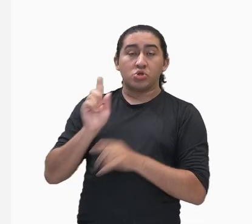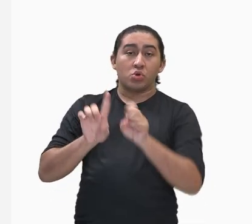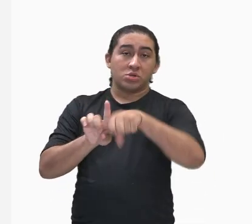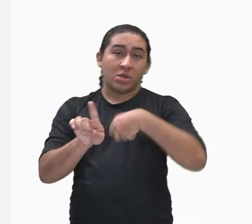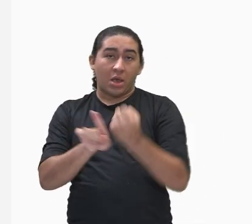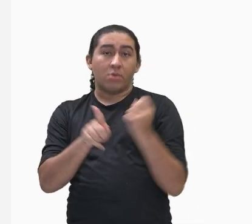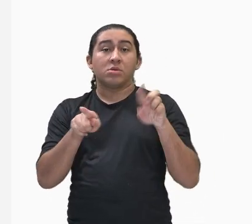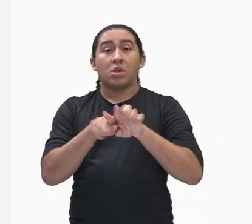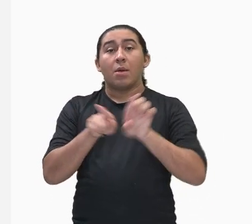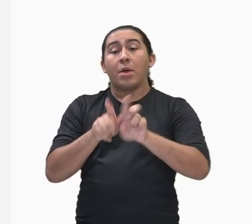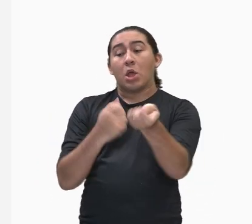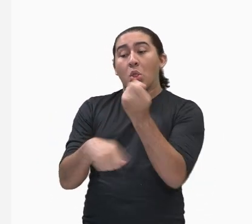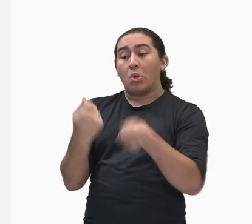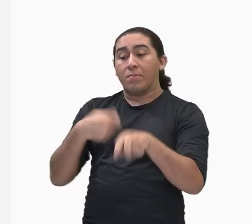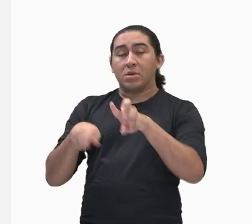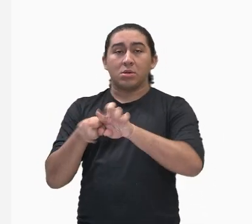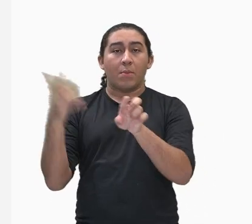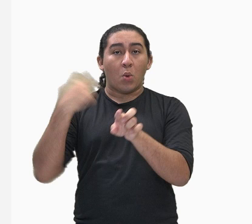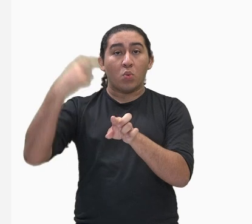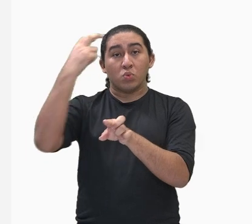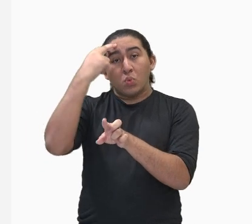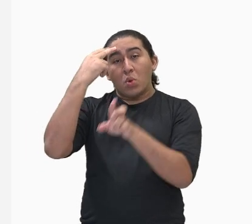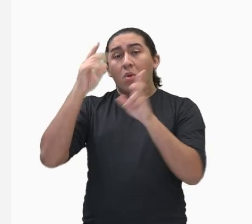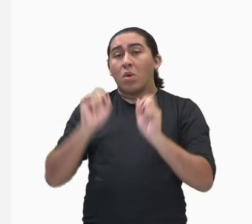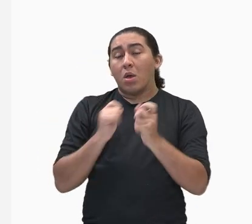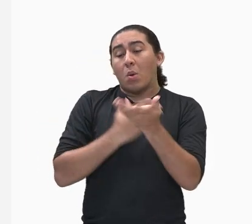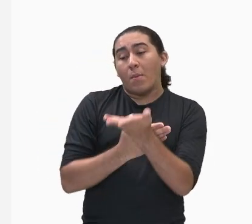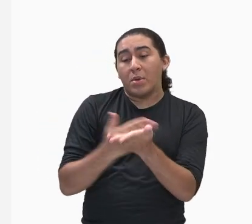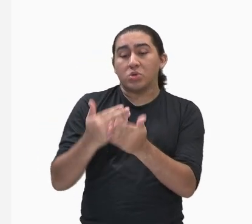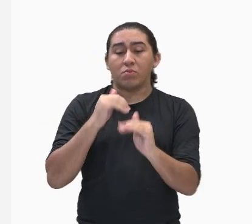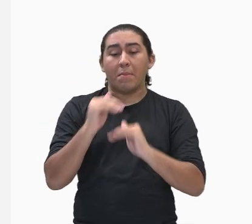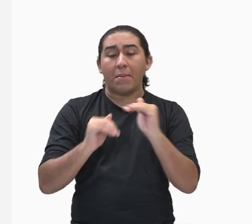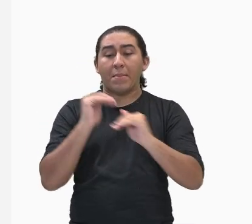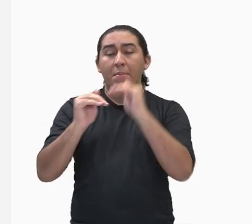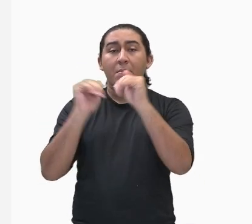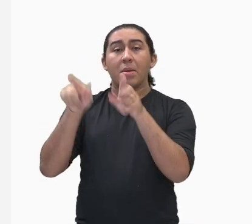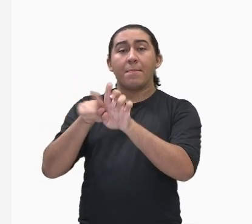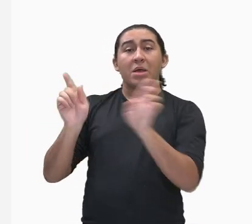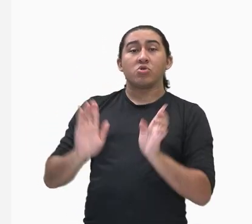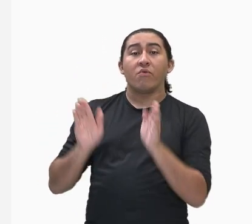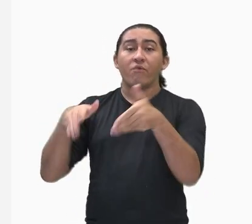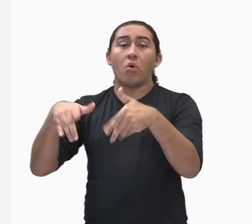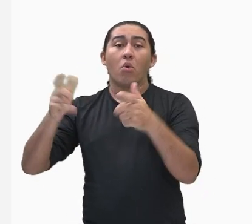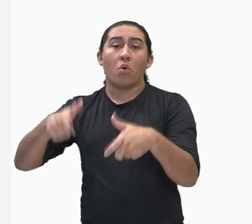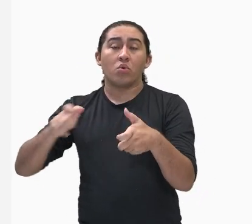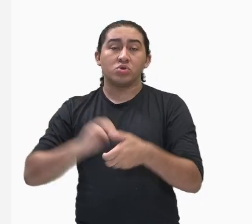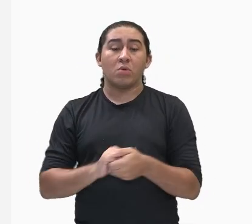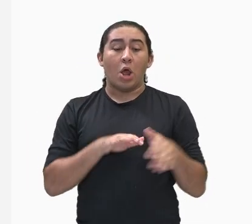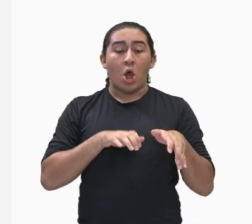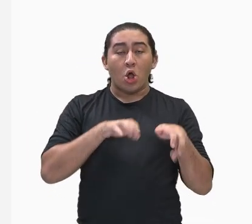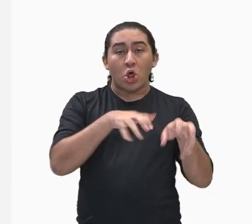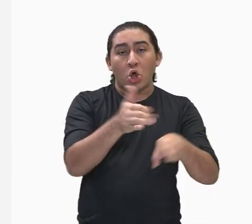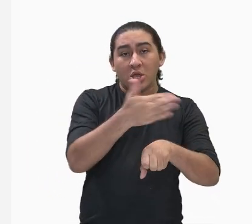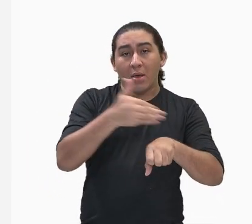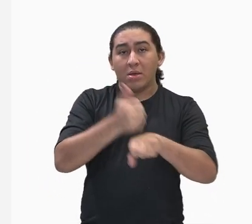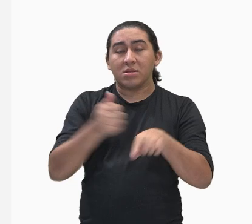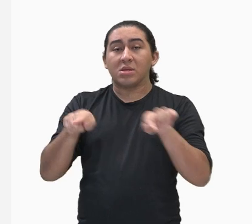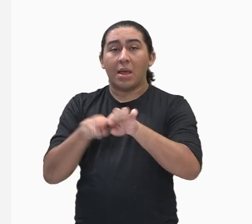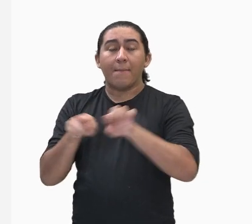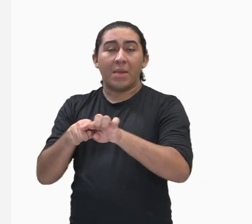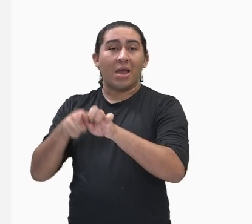esfera econômica e cultural desenvolveram-se em torno da relação entre colônia e